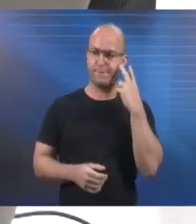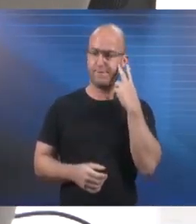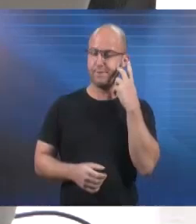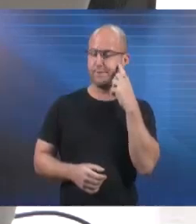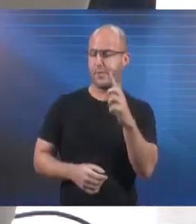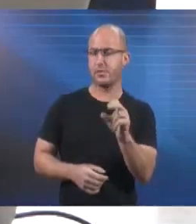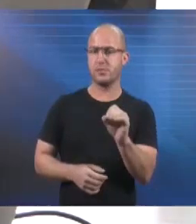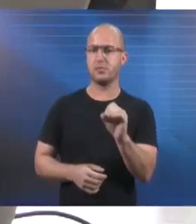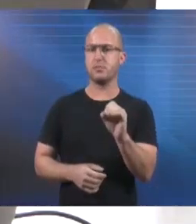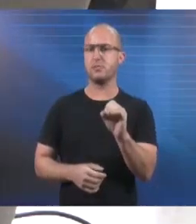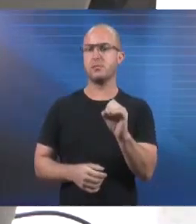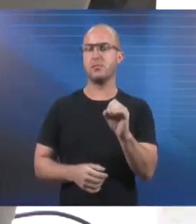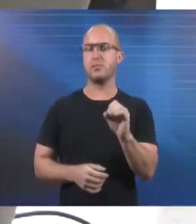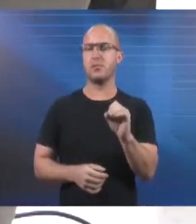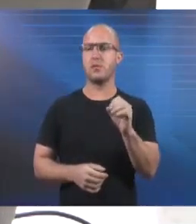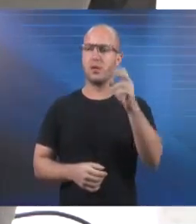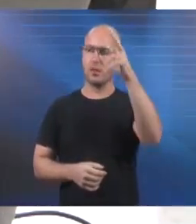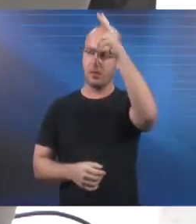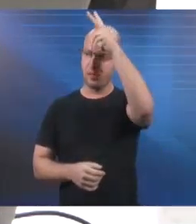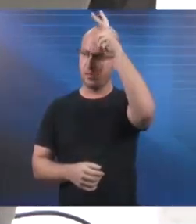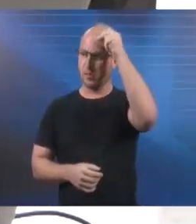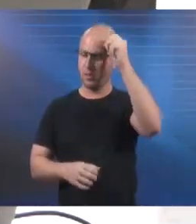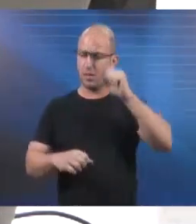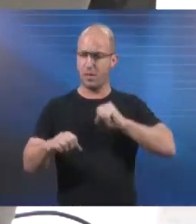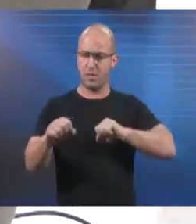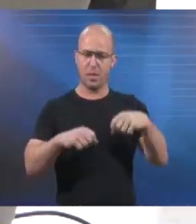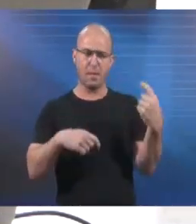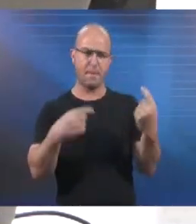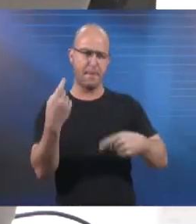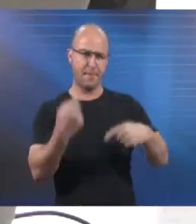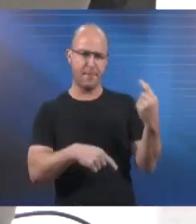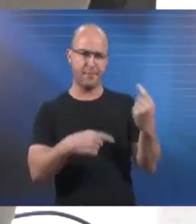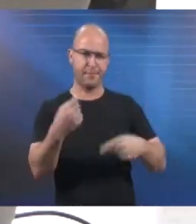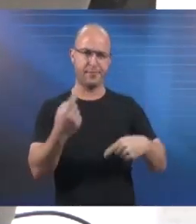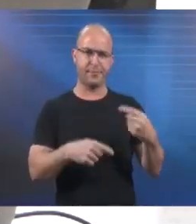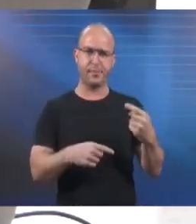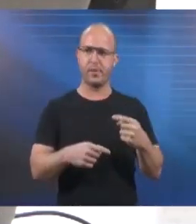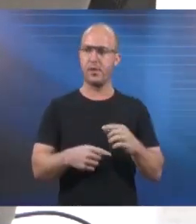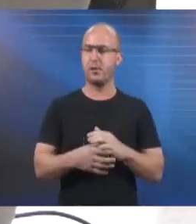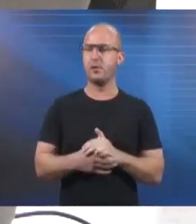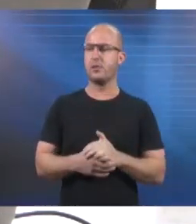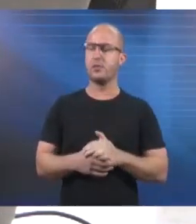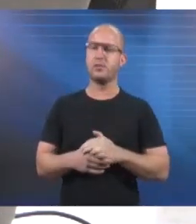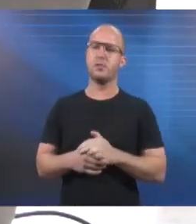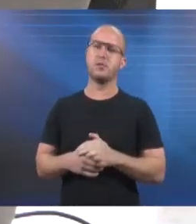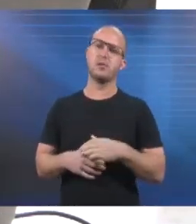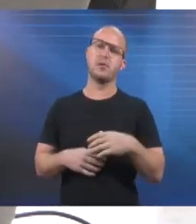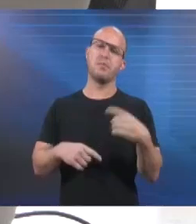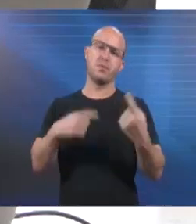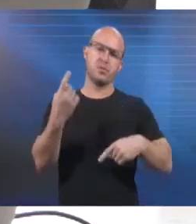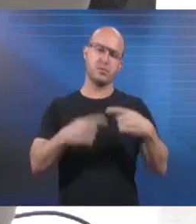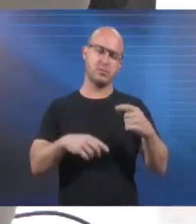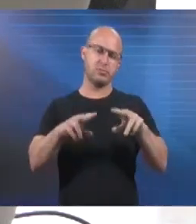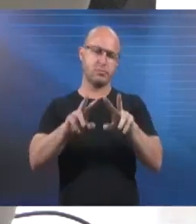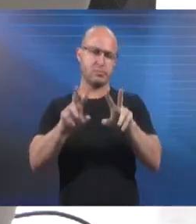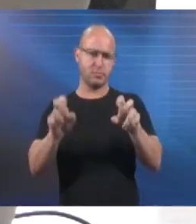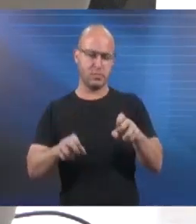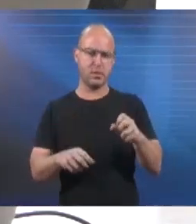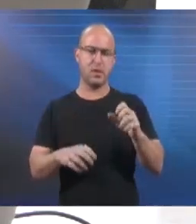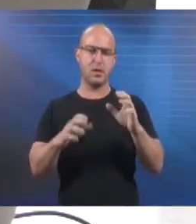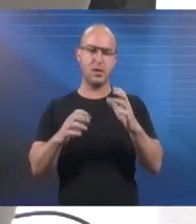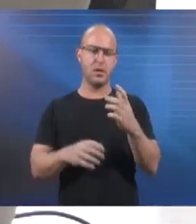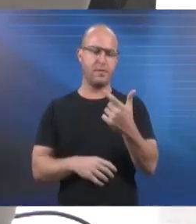a prefeitura que quer fazer um debate político que politizou esse tema que é que em 20